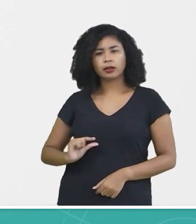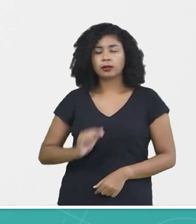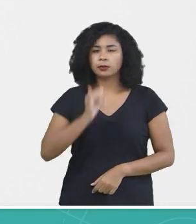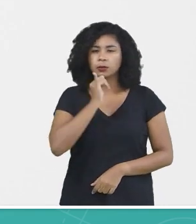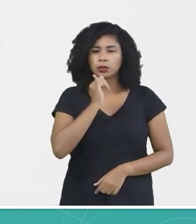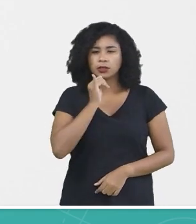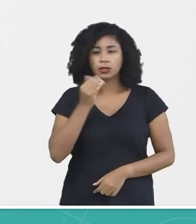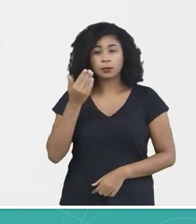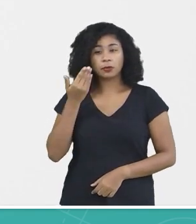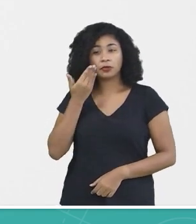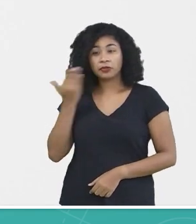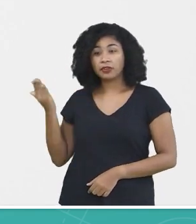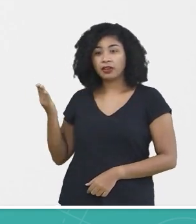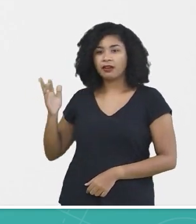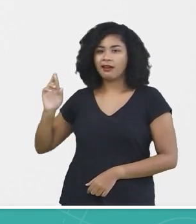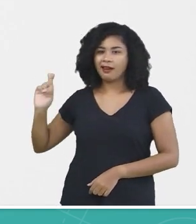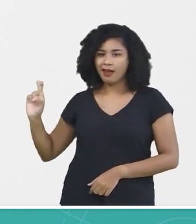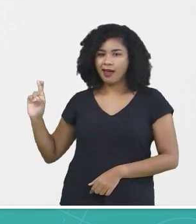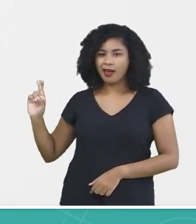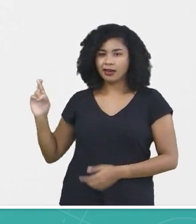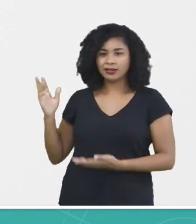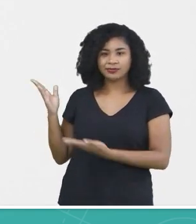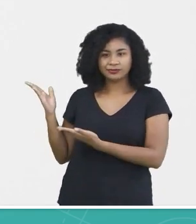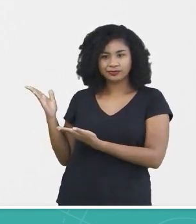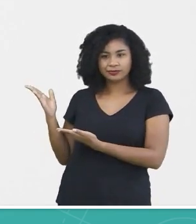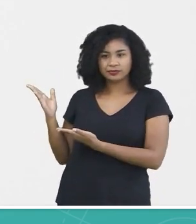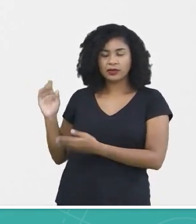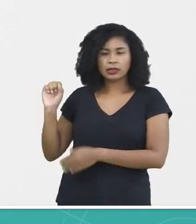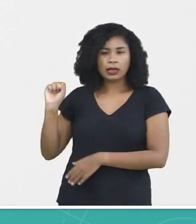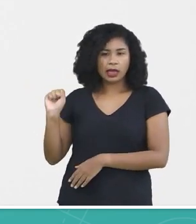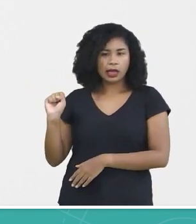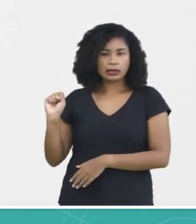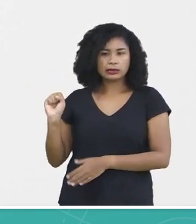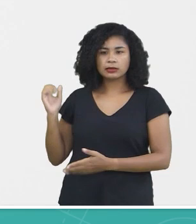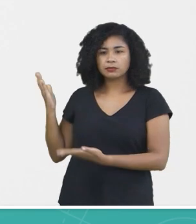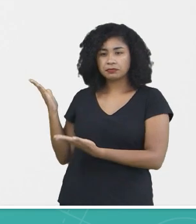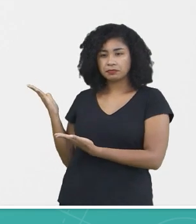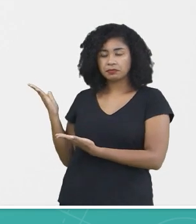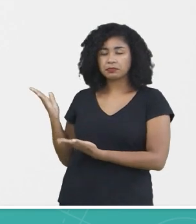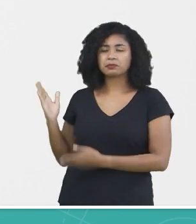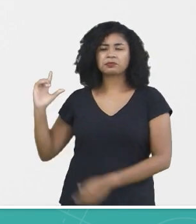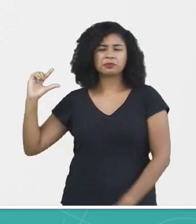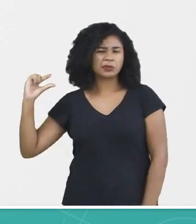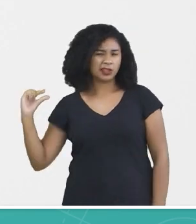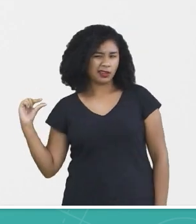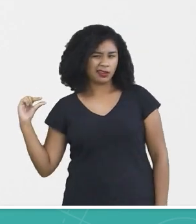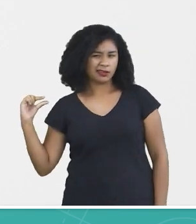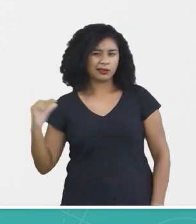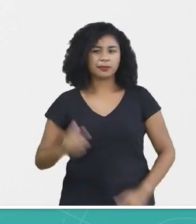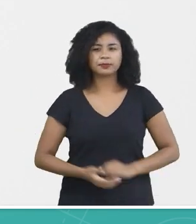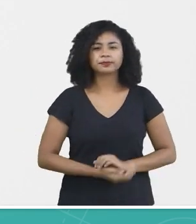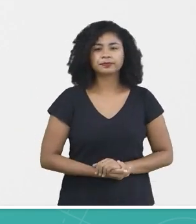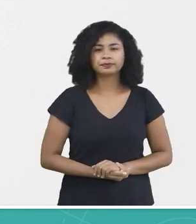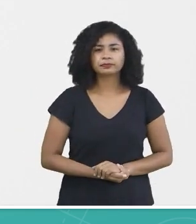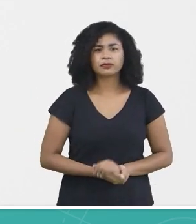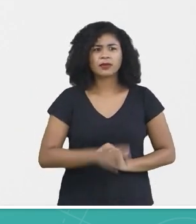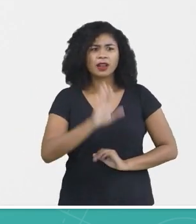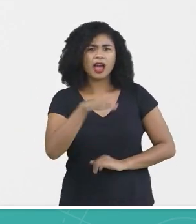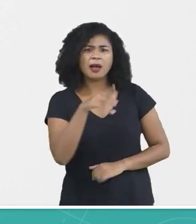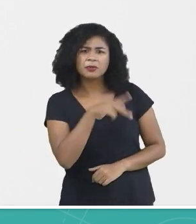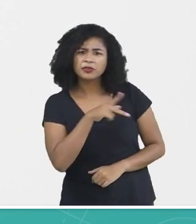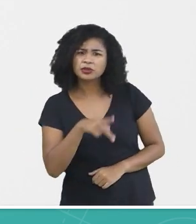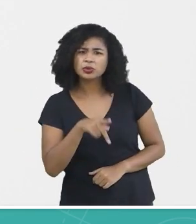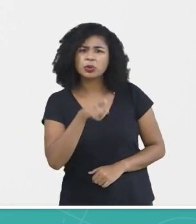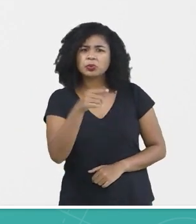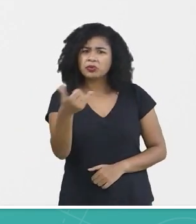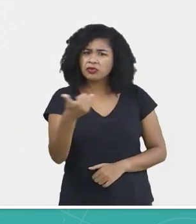S também minúsculo. Beleza? Mas para por aí? Não, professor, no início da aula você falou, olha, retas paralelas,